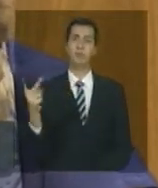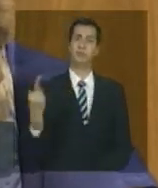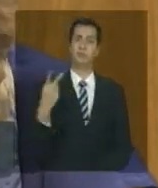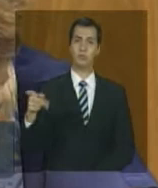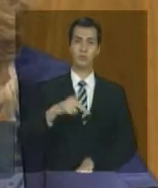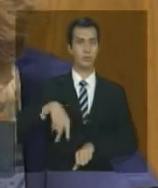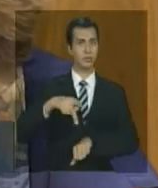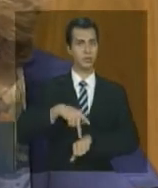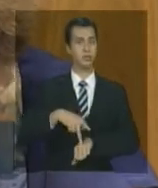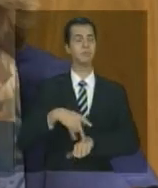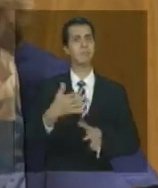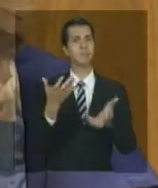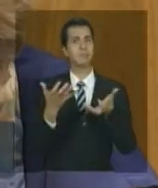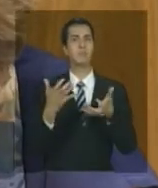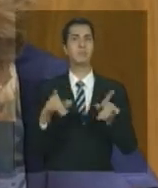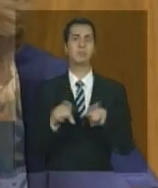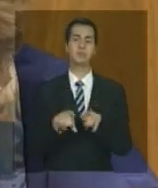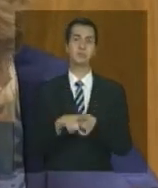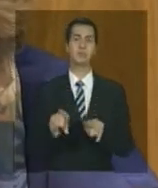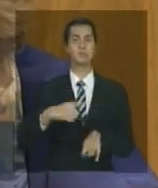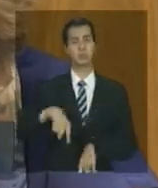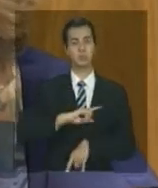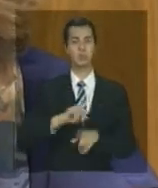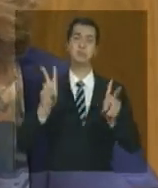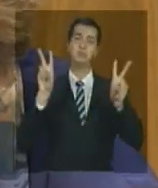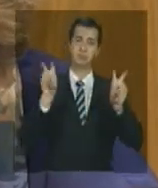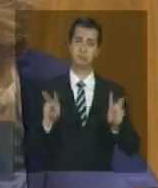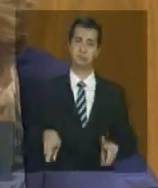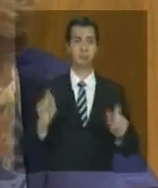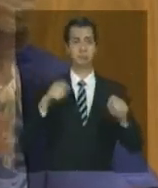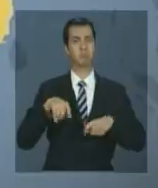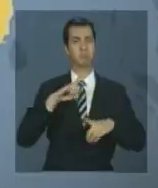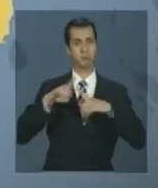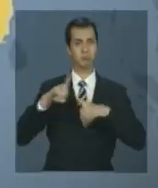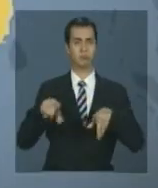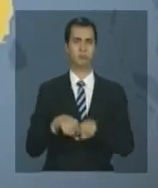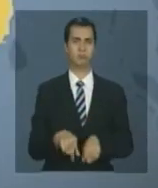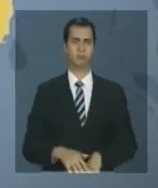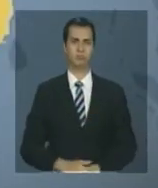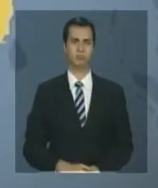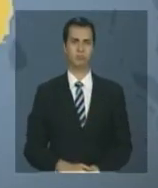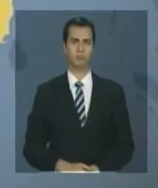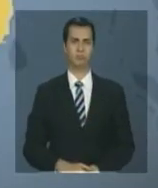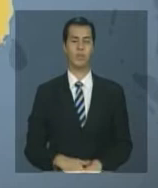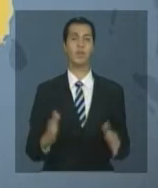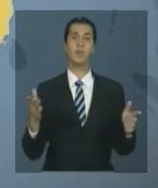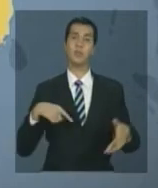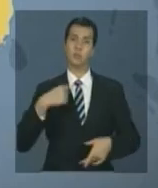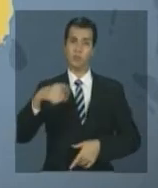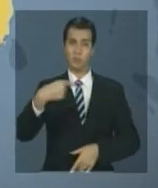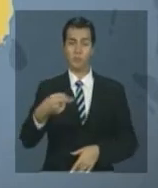países e, ao amparo desse acordo, esses temas poderão ser discutidos. Nós voltamos a